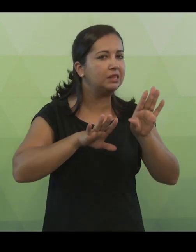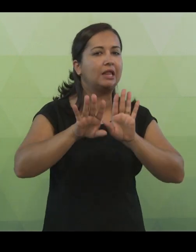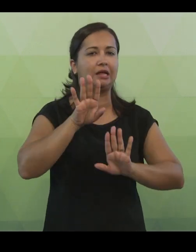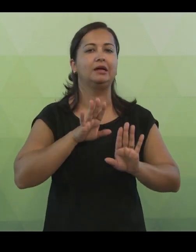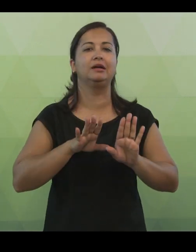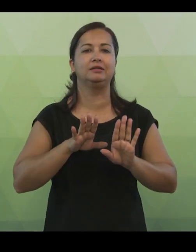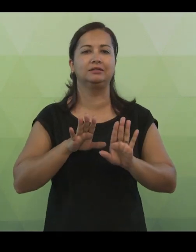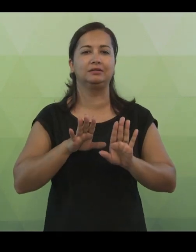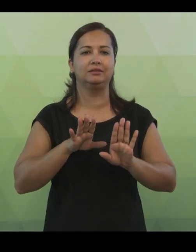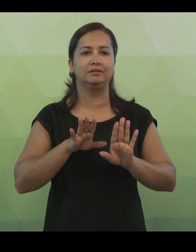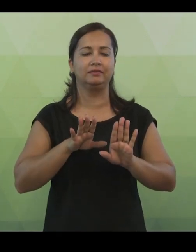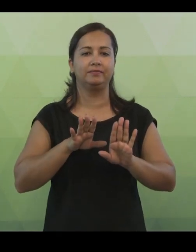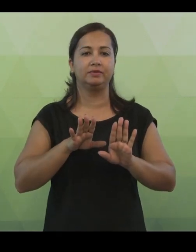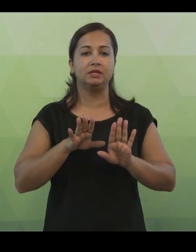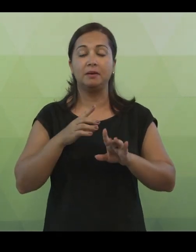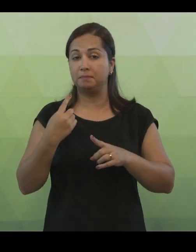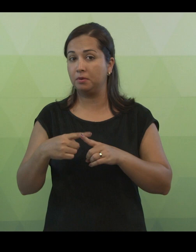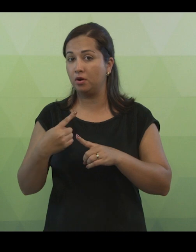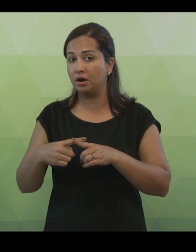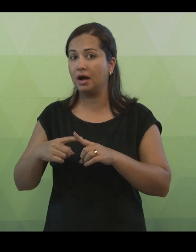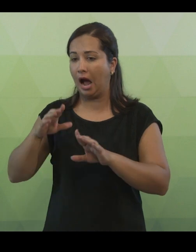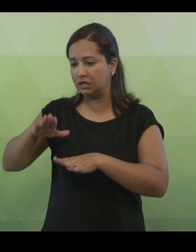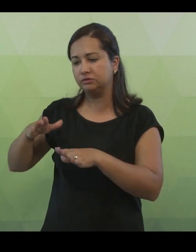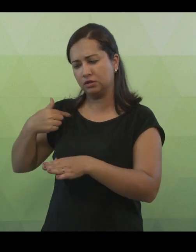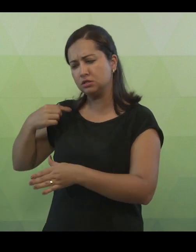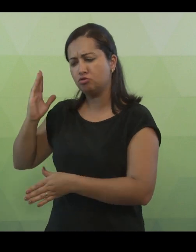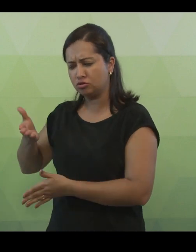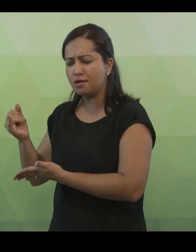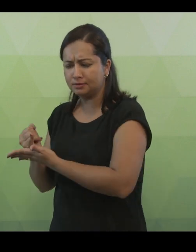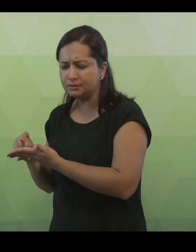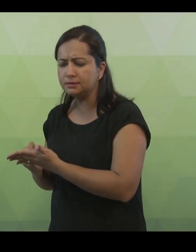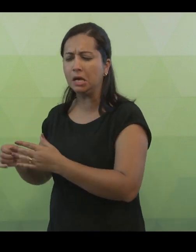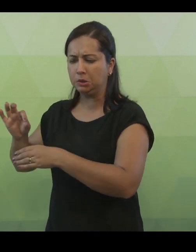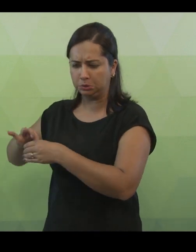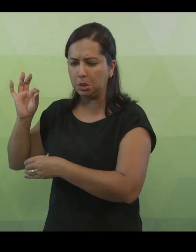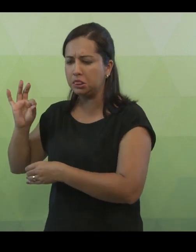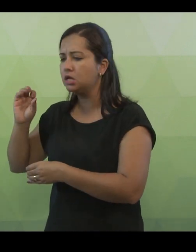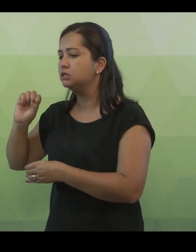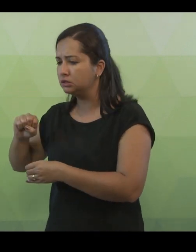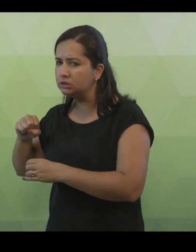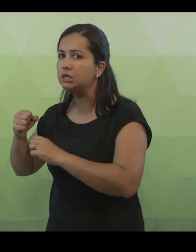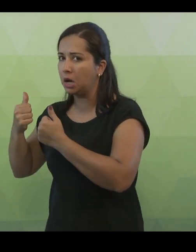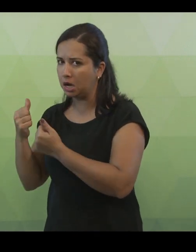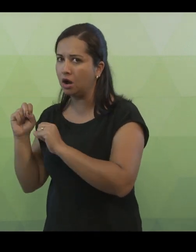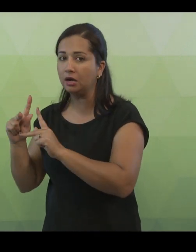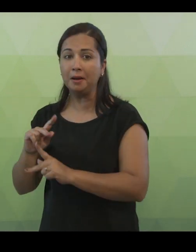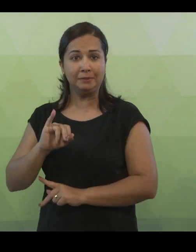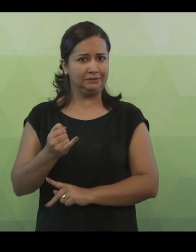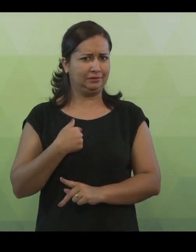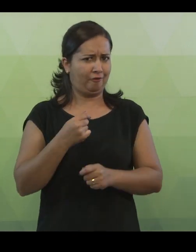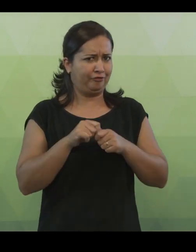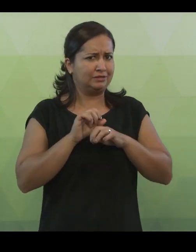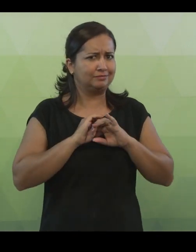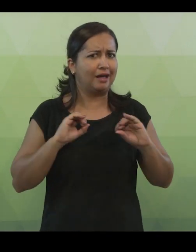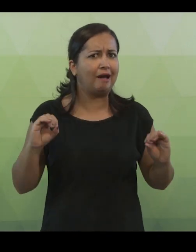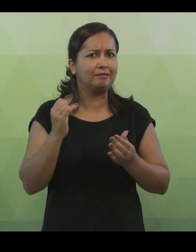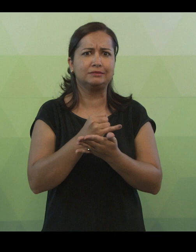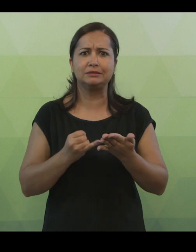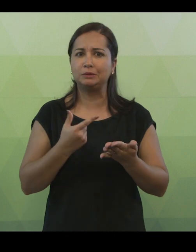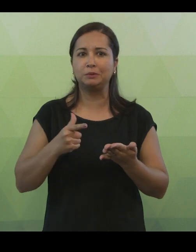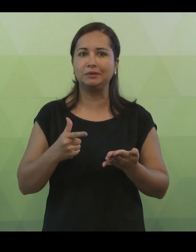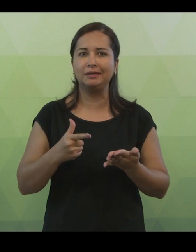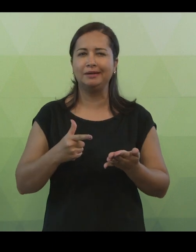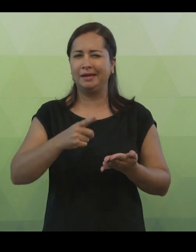tipo de um site ou nenhum sorteio para receber esse tipo de coisa, é muito difícil que você ser sorteado sem você ter feito alguma inscrição, né? Então